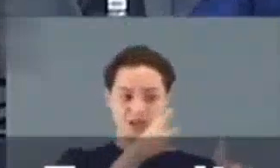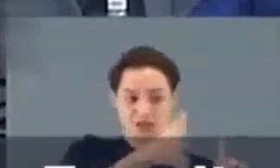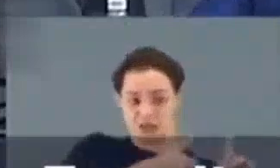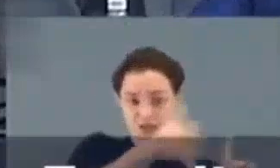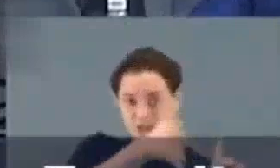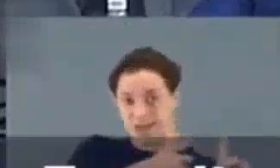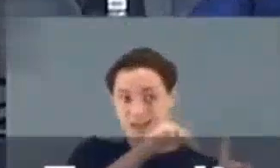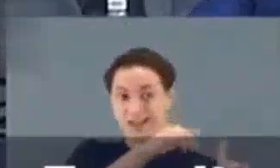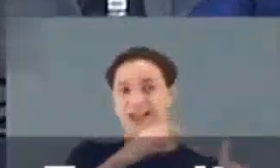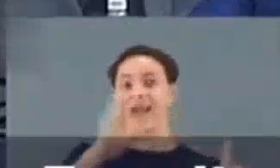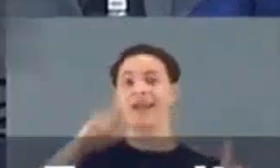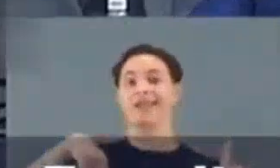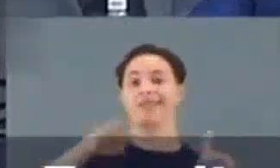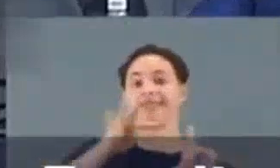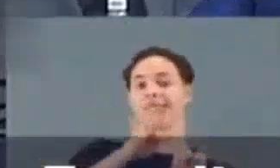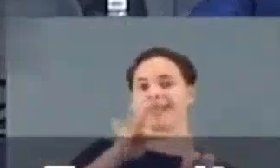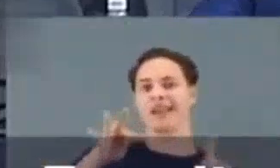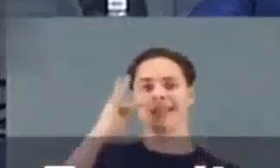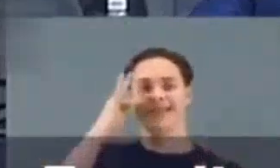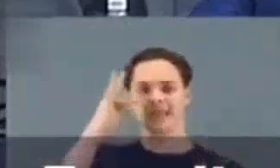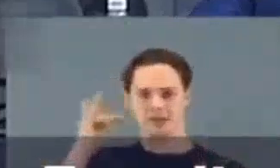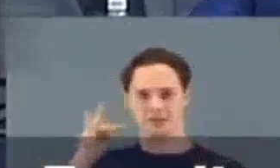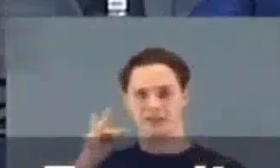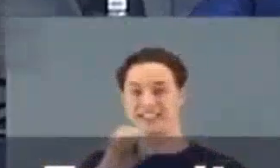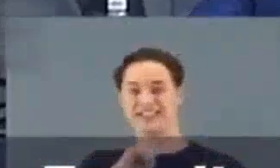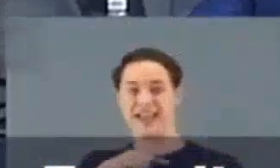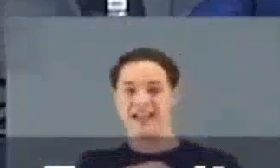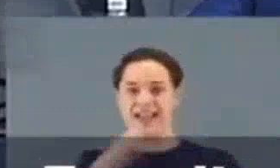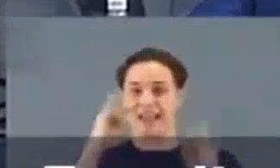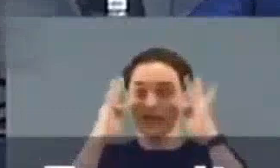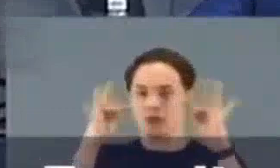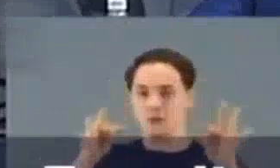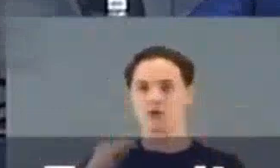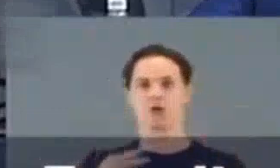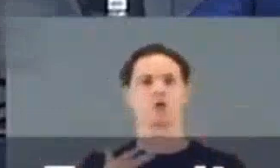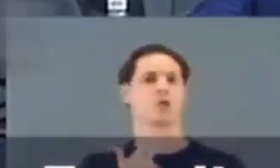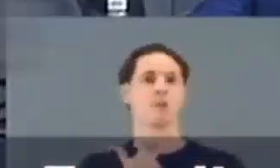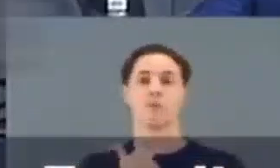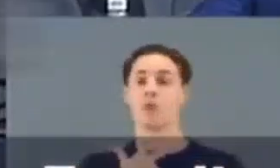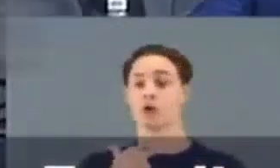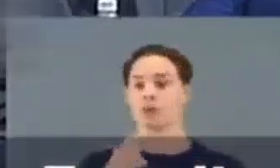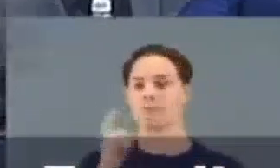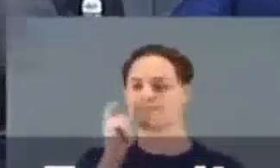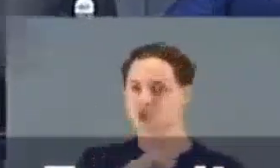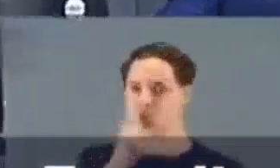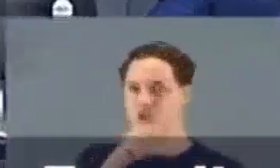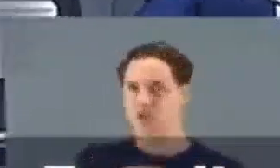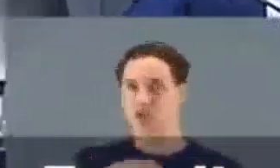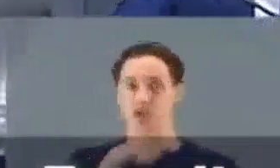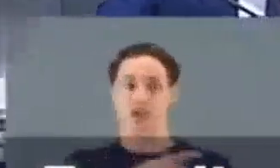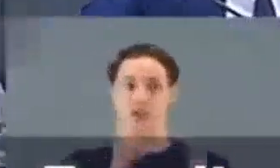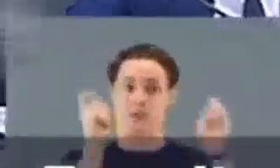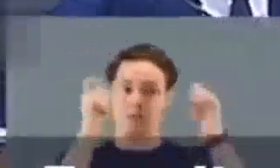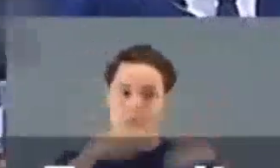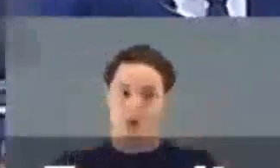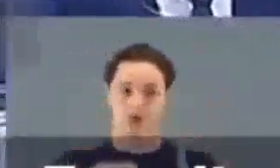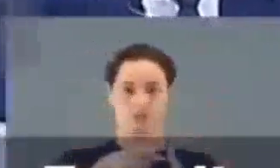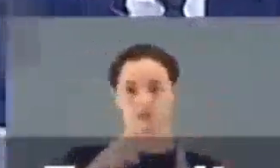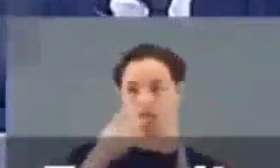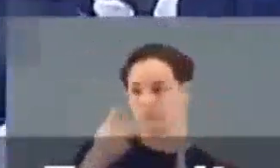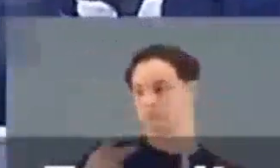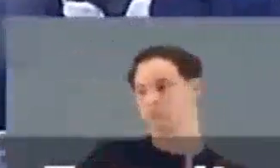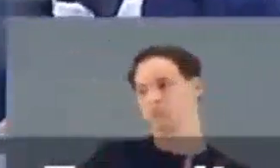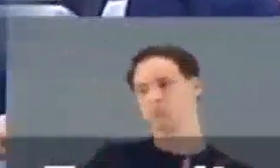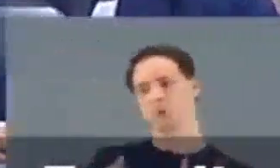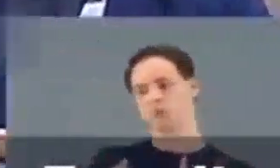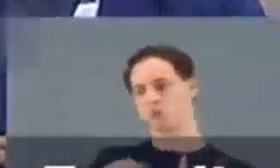de testemunha, e na condição de testemunha ele não pode mentir. Ele pode simplesmente dizer que não vai